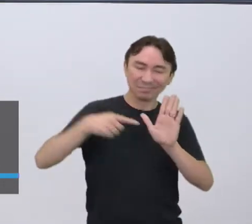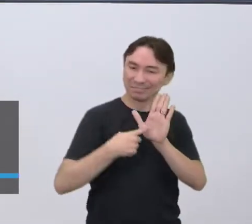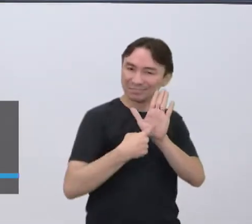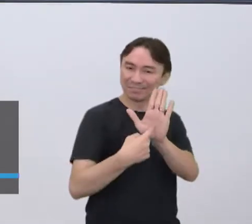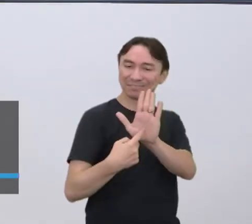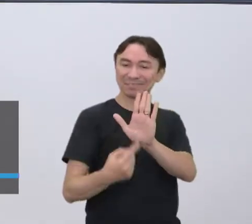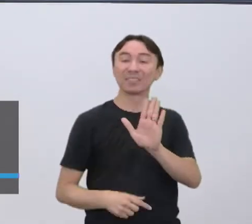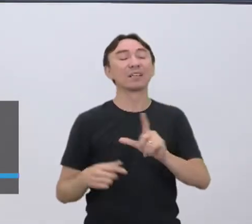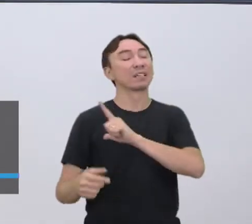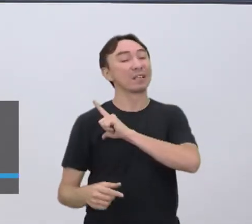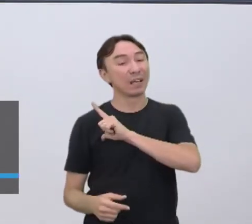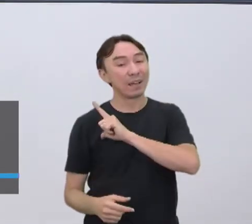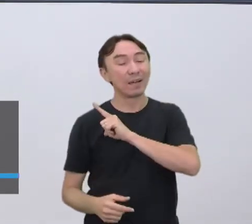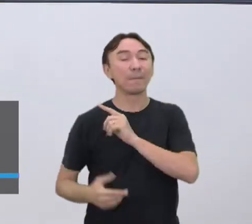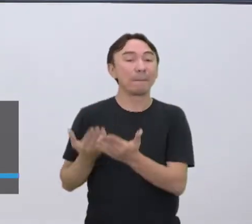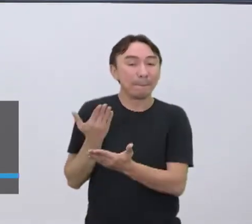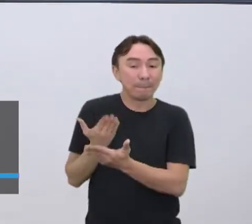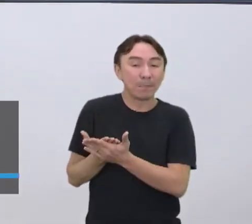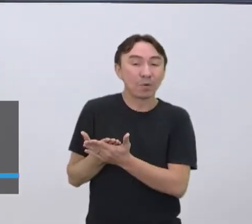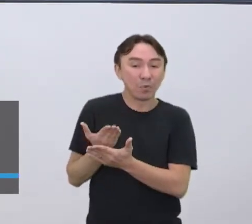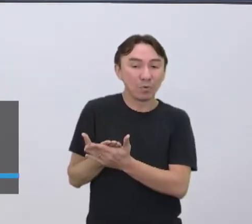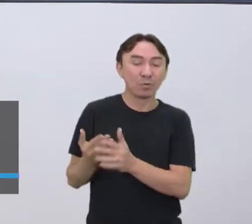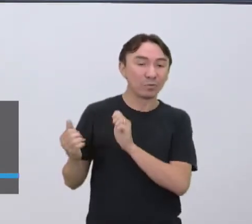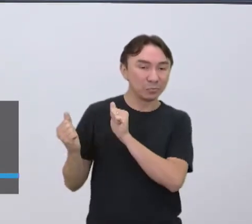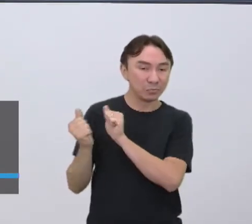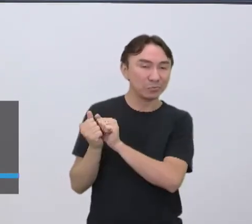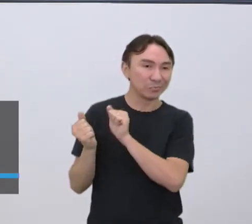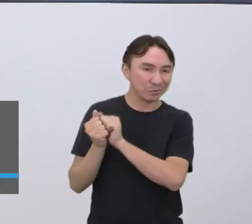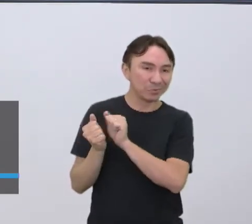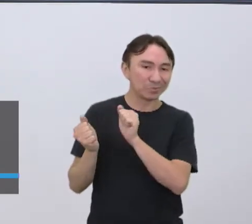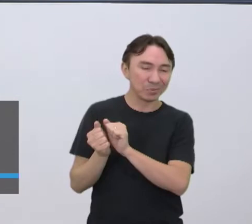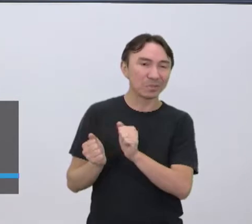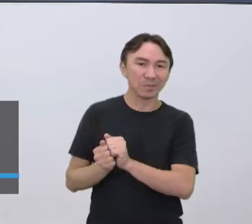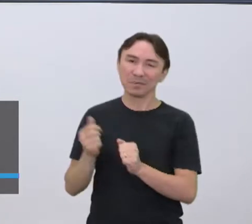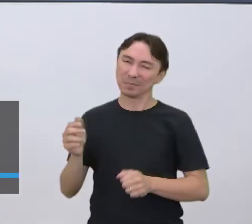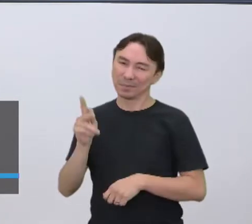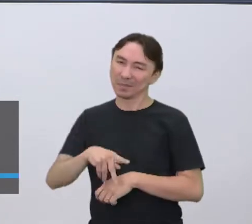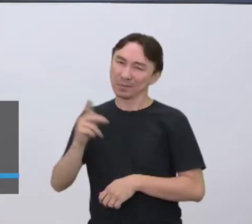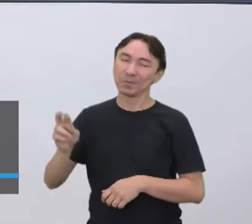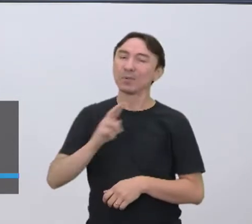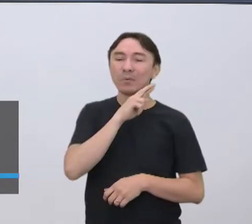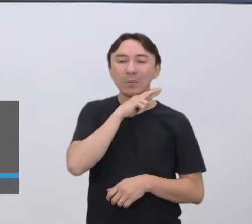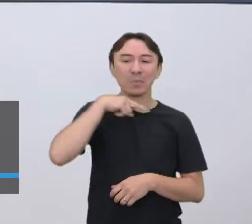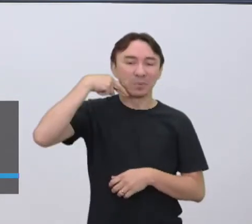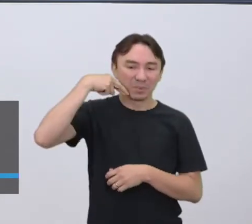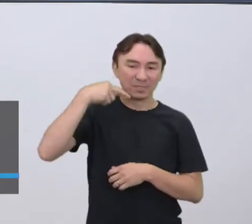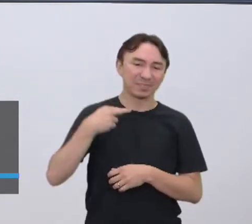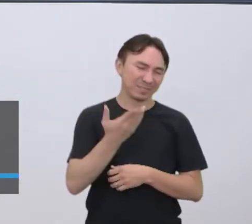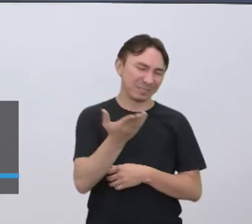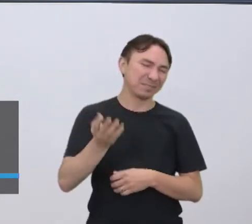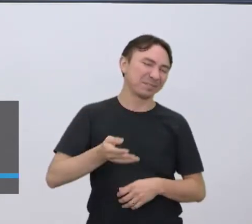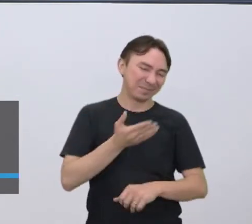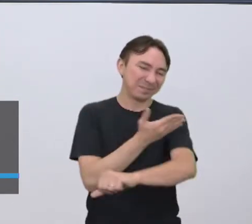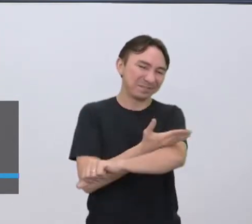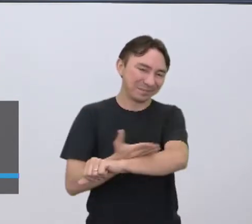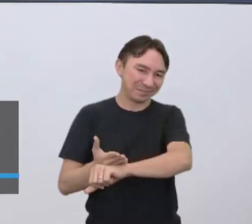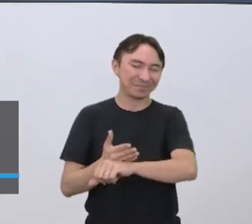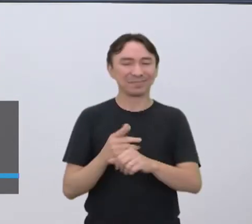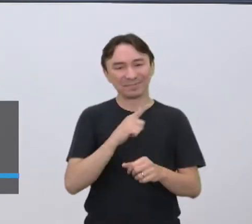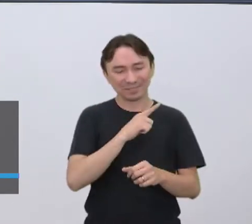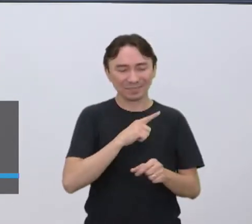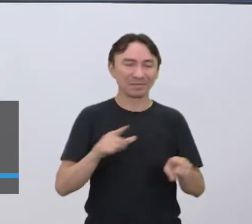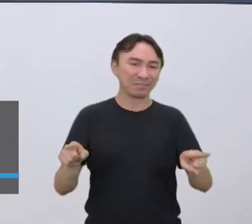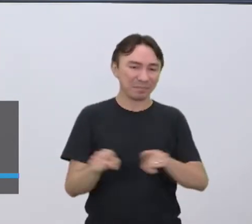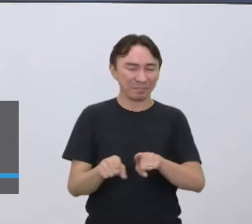componente específico aí com o professor Russo, A gente vocês são até acostumados, A gente compartilha aulas aí produzidas pela professora